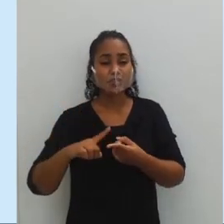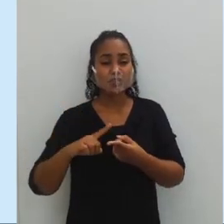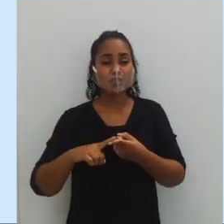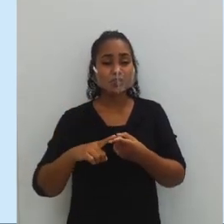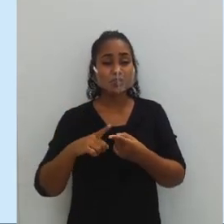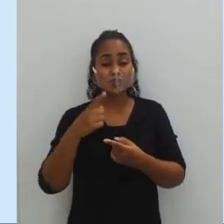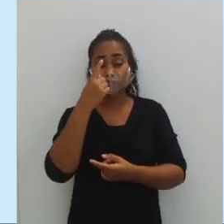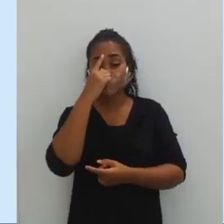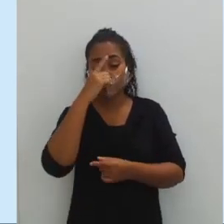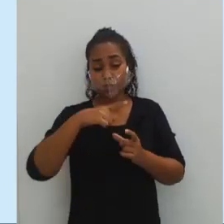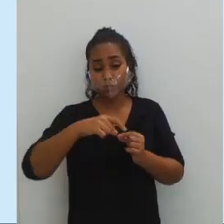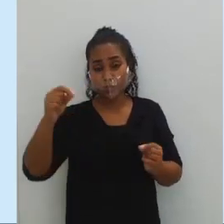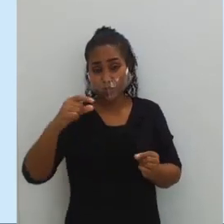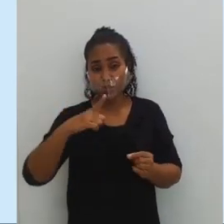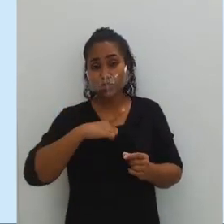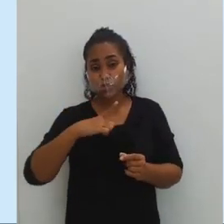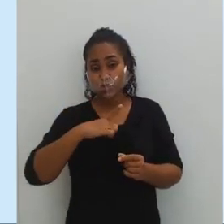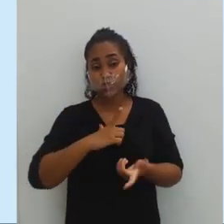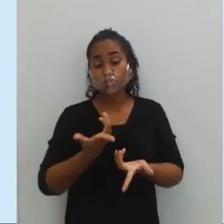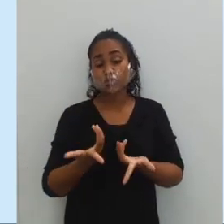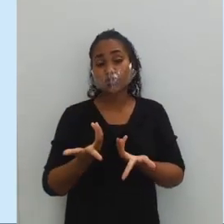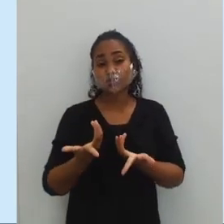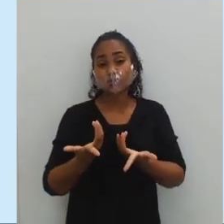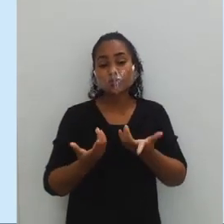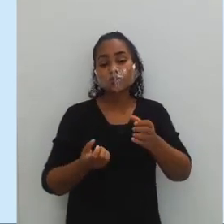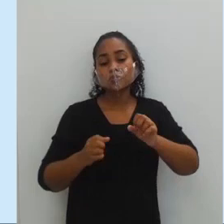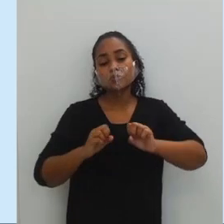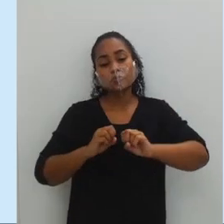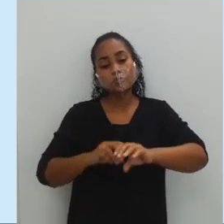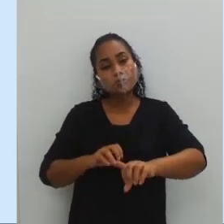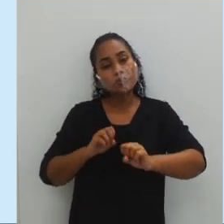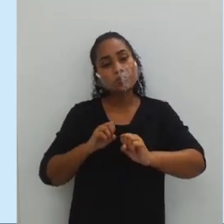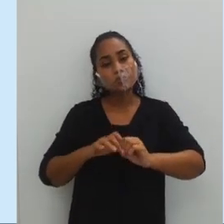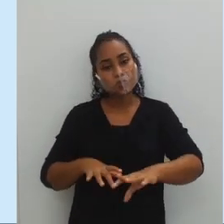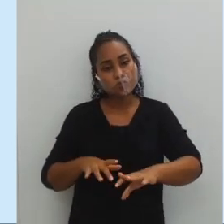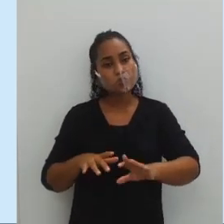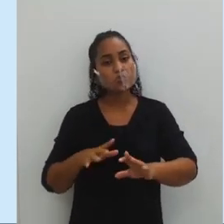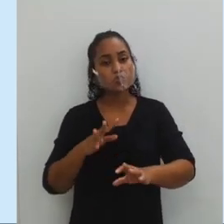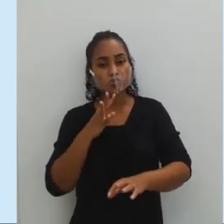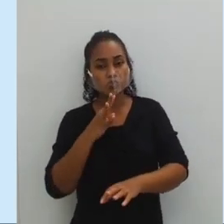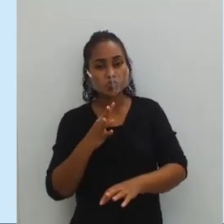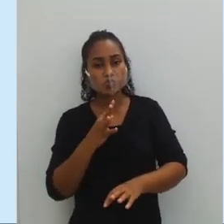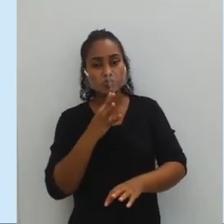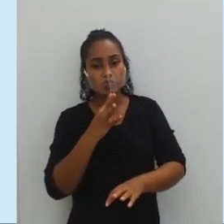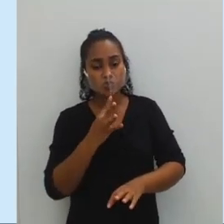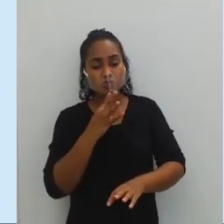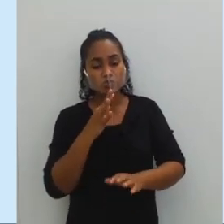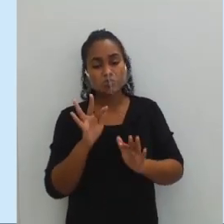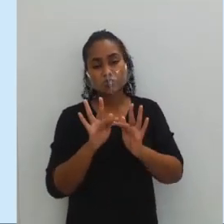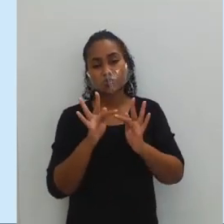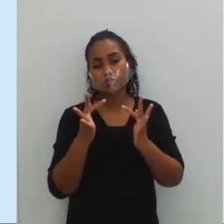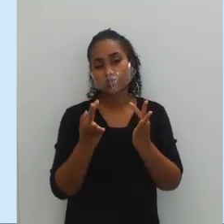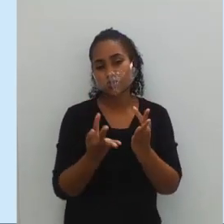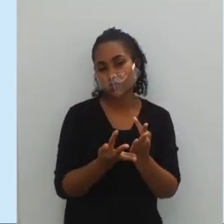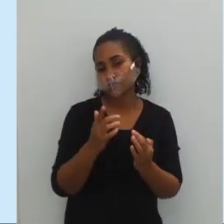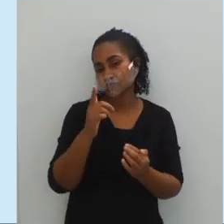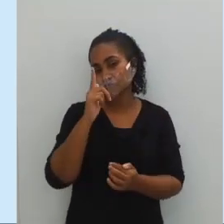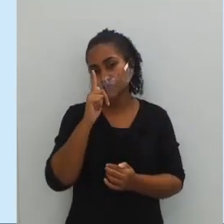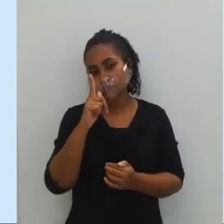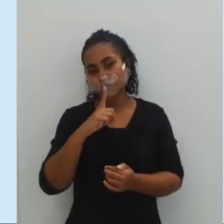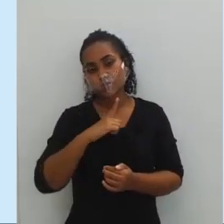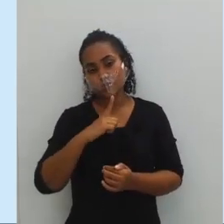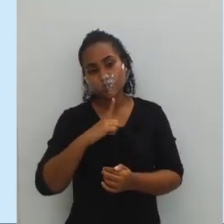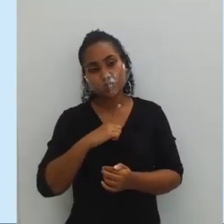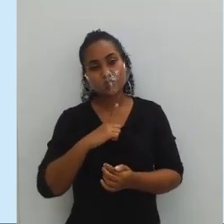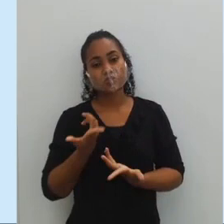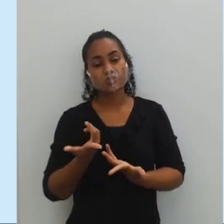Koma, que veio lá do Japão, sendo aluno de Jigoro Kano, e ensinou os seus conhecimentos para a família Gracie todinha, né?